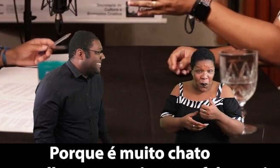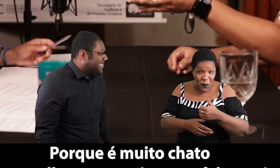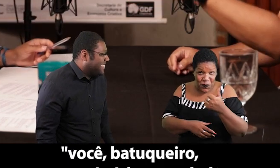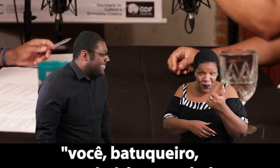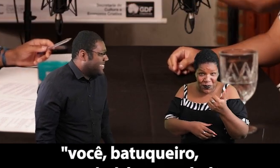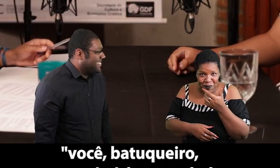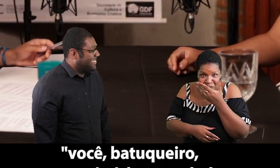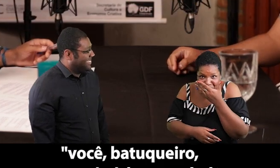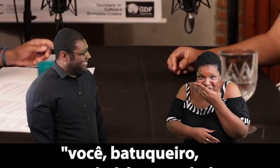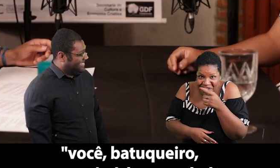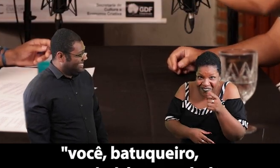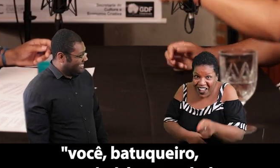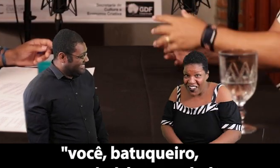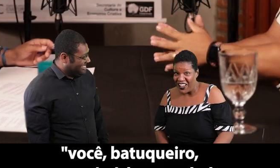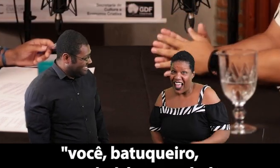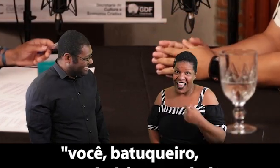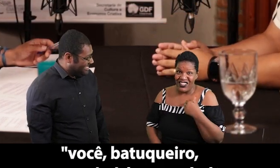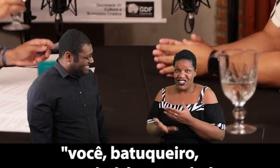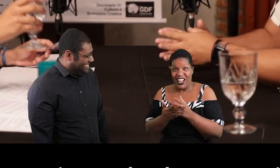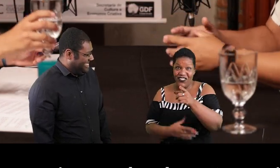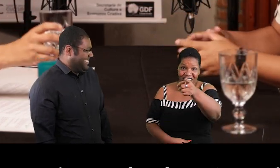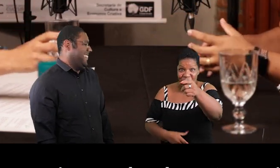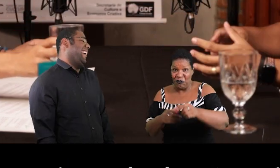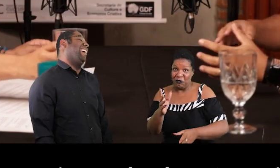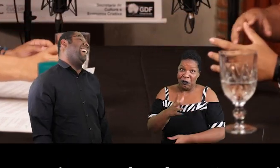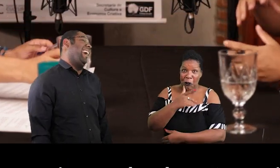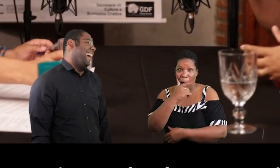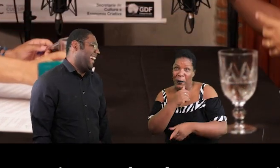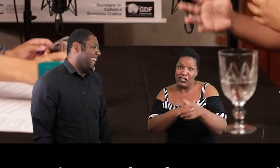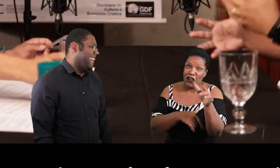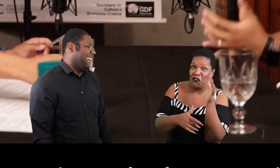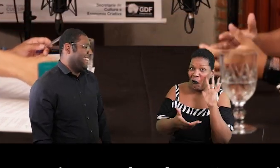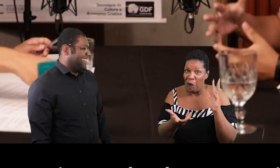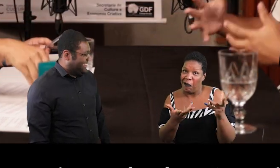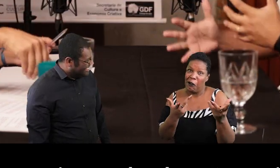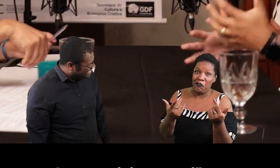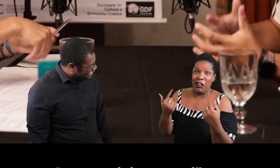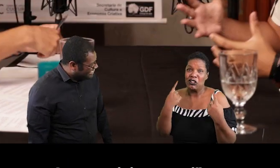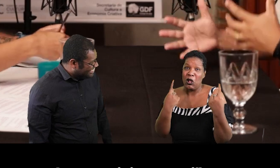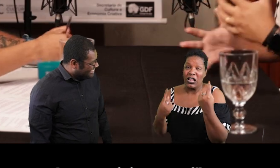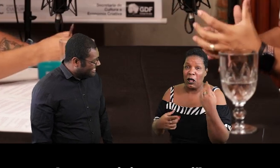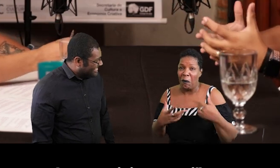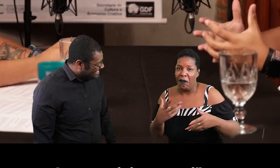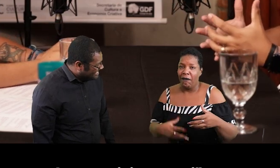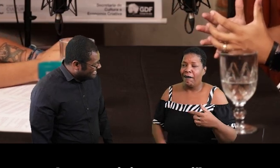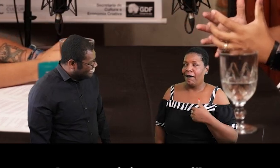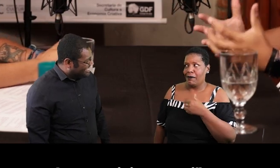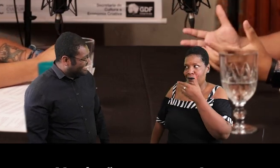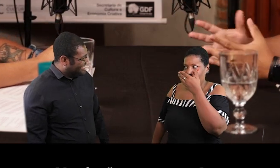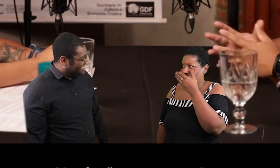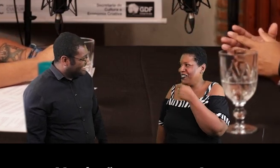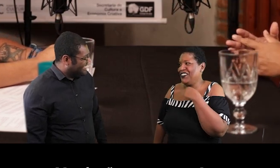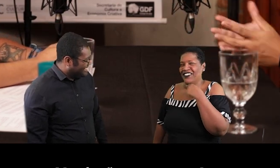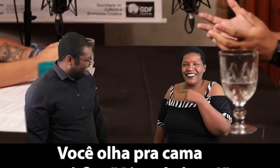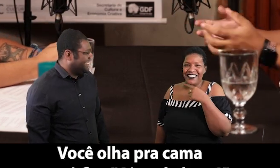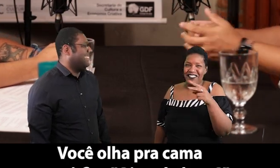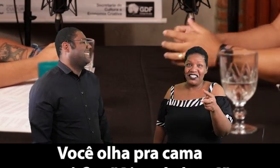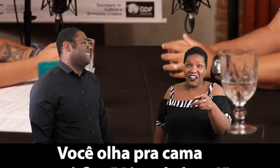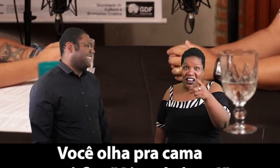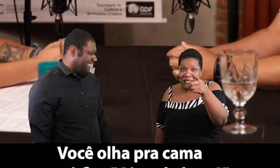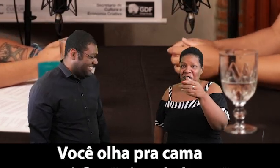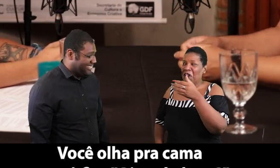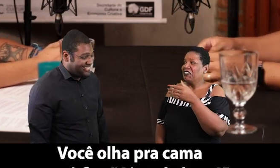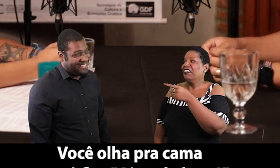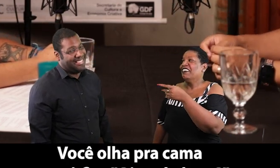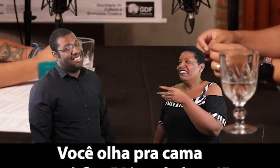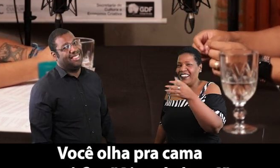falar assim, você, batuqueiro, que tá aí do outro lado, agora eu vou te ensinar uma levada super maravilhosa, isso aqui, isso aqui, isso aqui. Você não consegue, você olha pra câmera